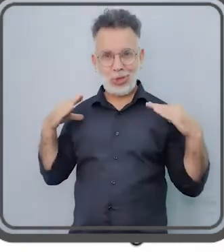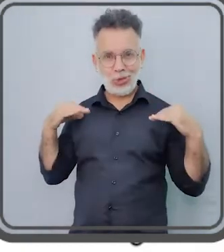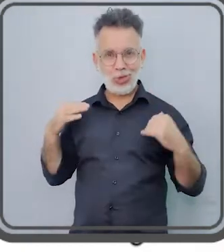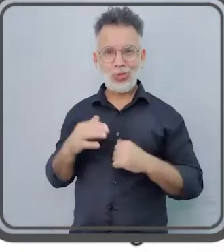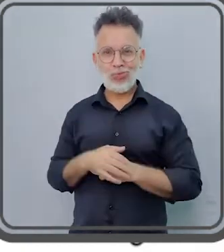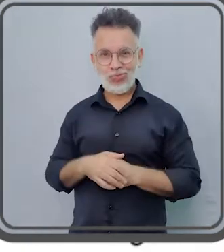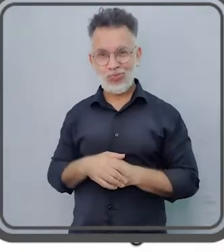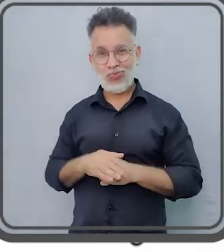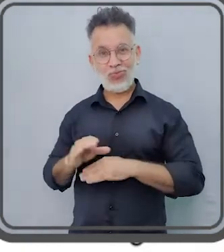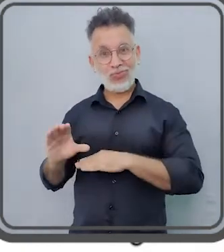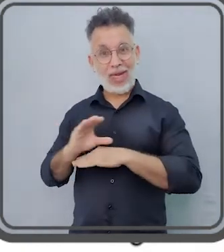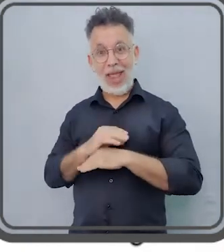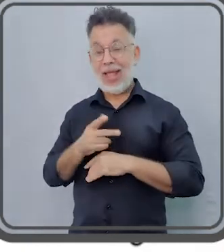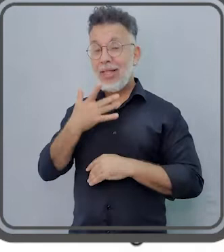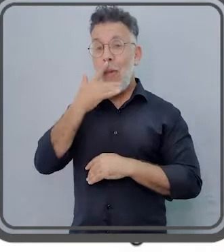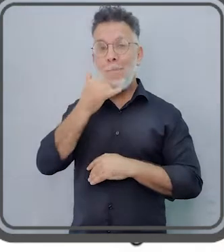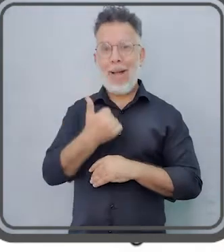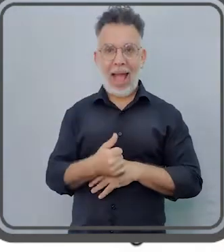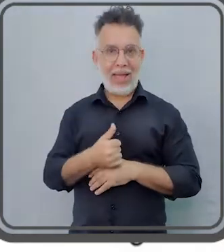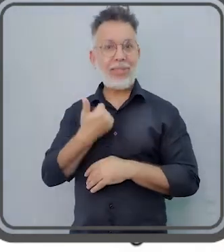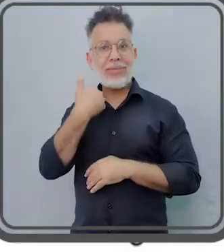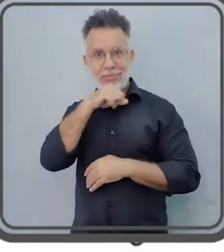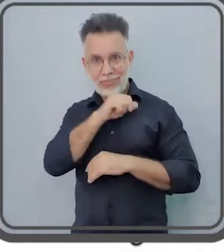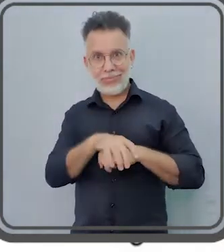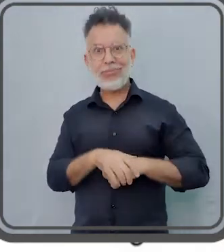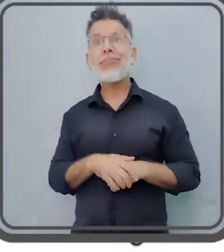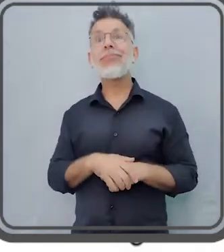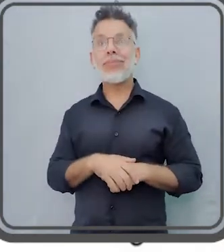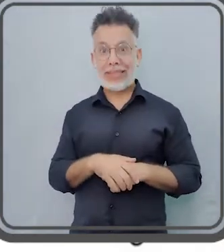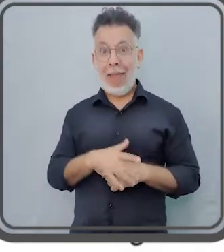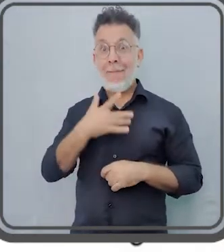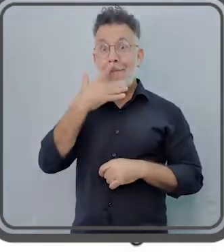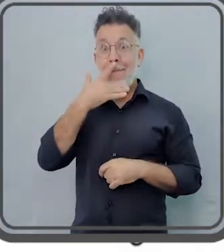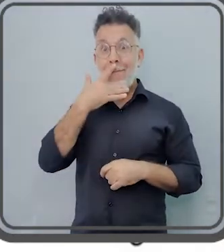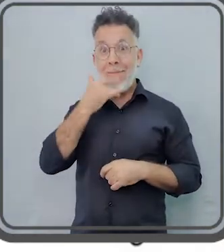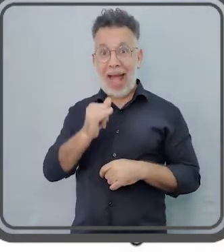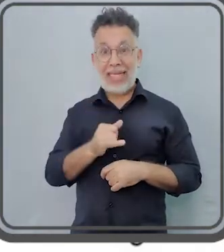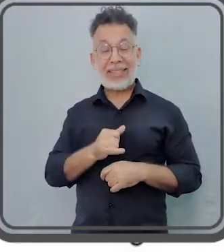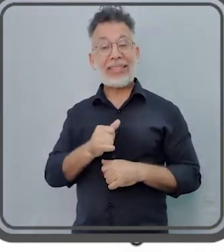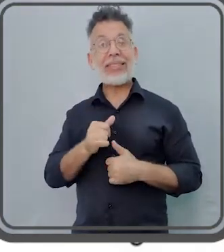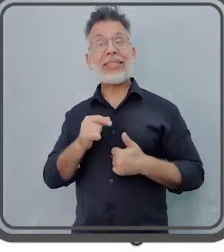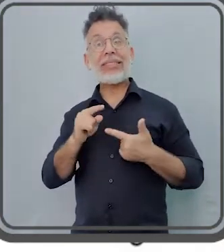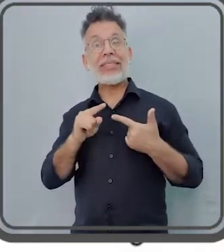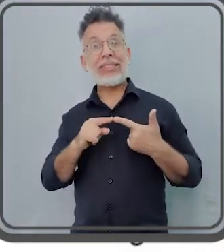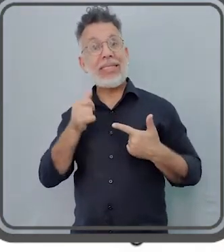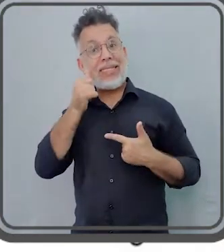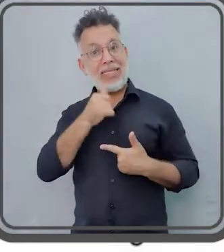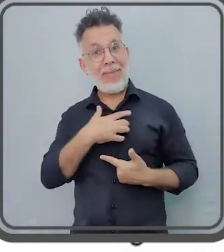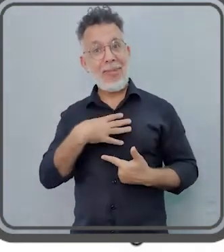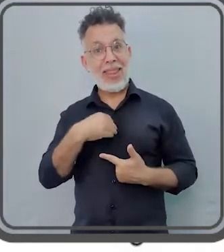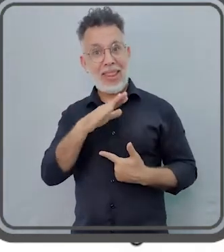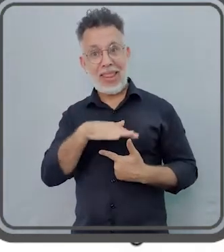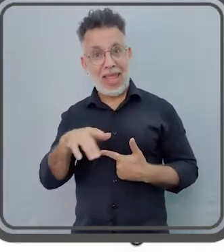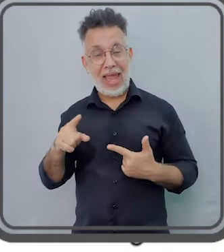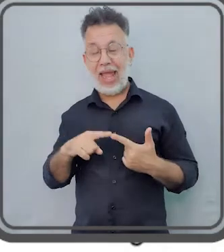de meninas, assim, eu acho que é muita, sempre muita coincidência, assim. E eu tenho uma impressão de que eles também olhavam para o nosso pitch, aportaram, porque eles